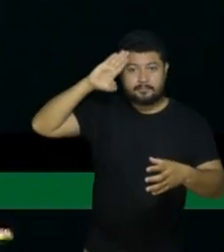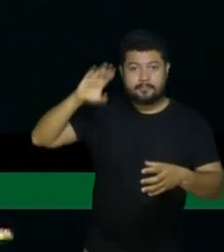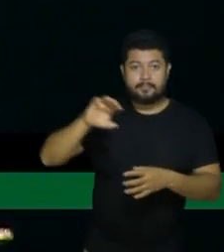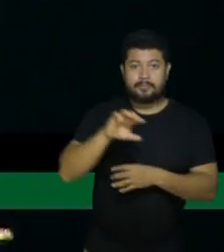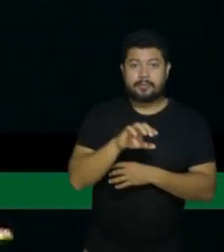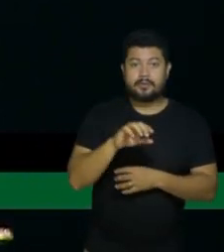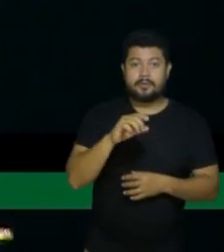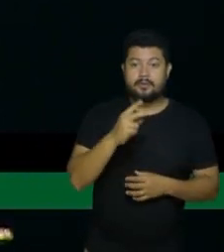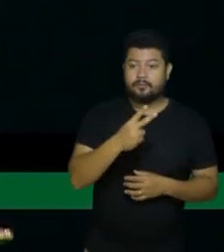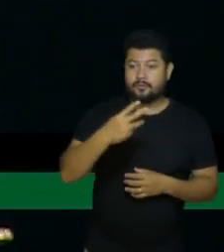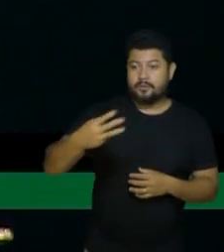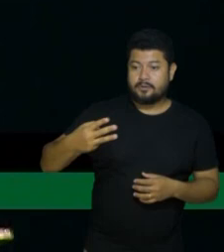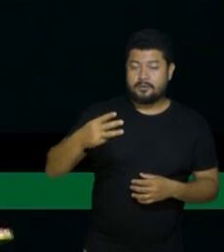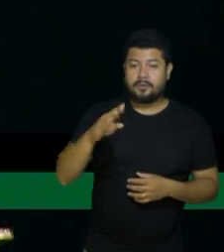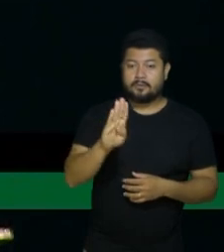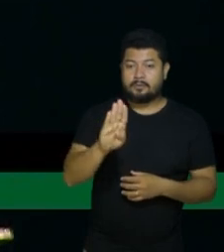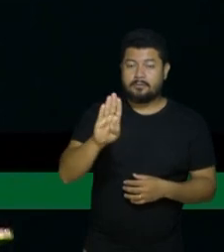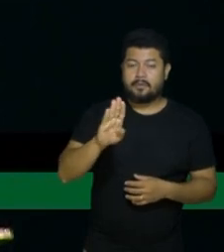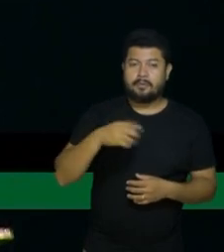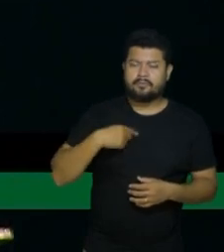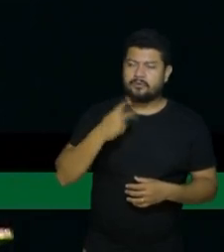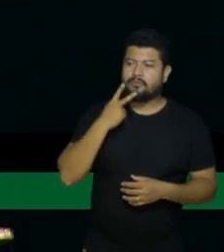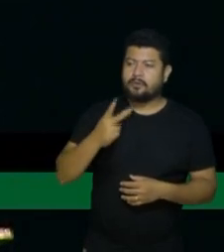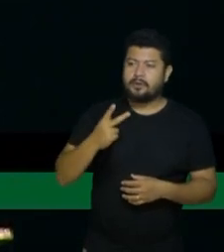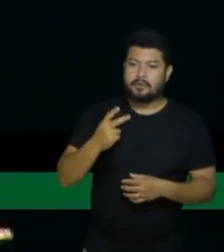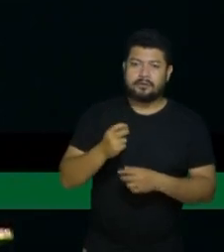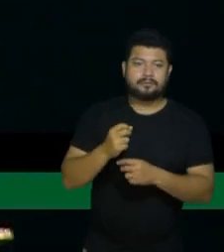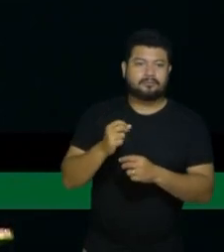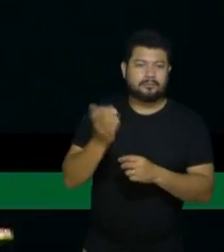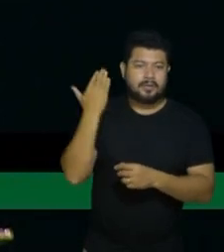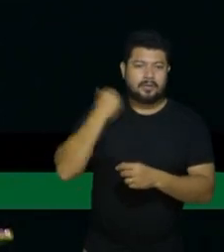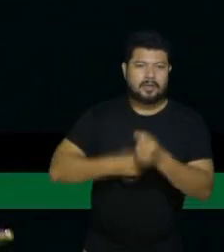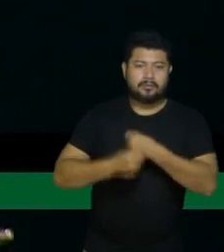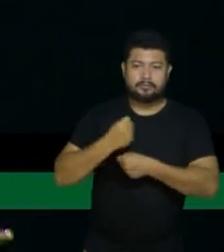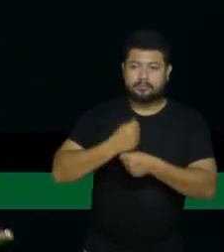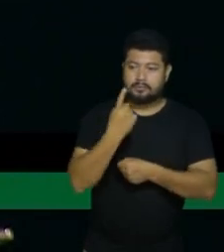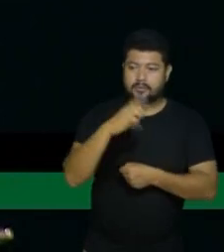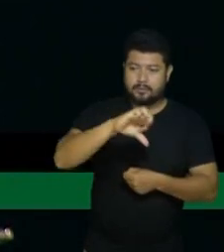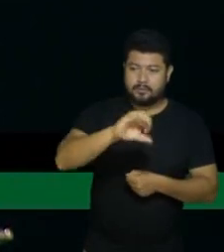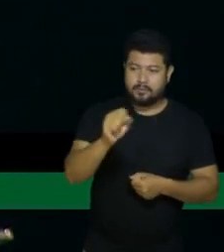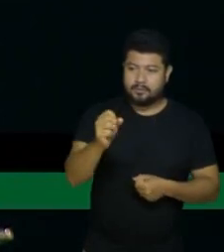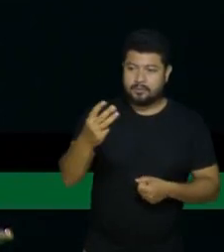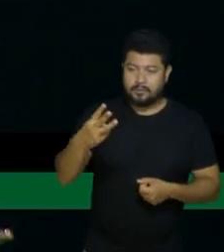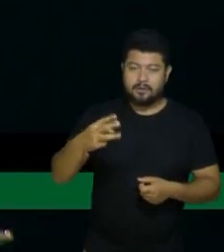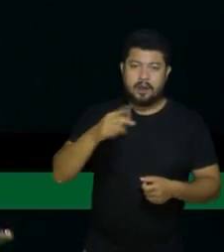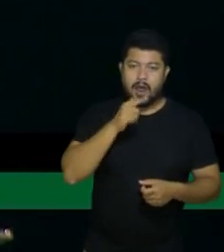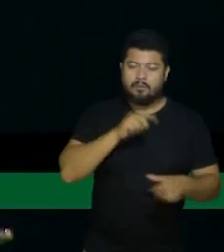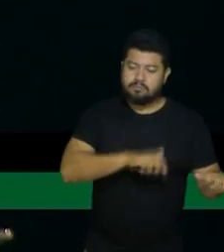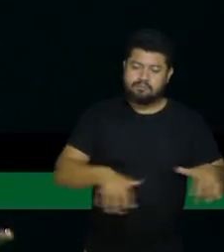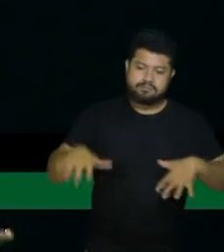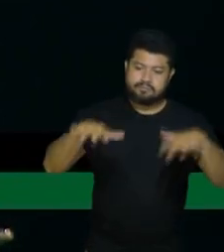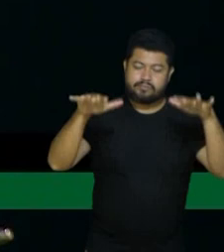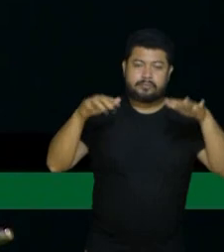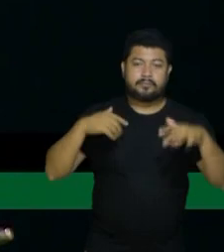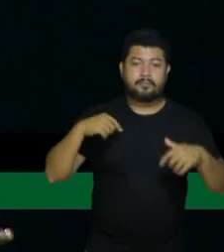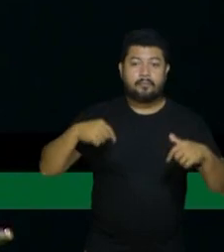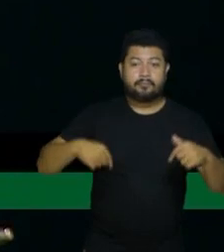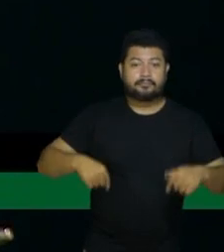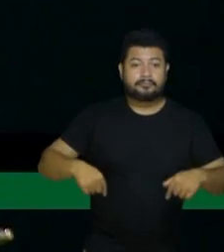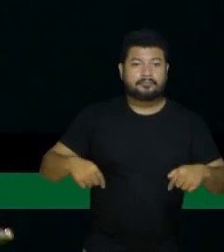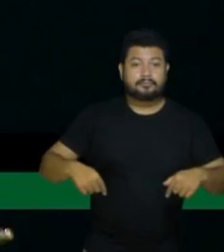83 por que que eu tô falando por isso porque esse espírito de Blumenau que tem a melhor defesa a